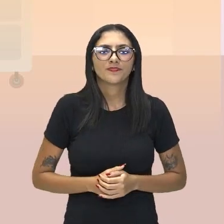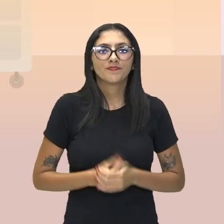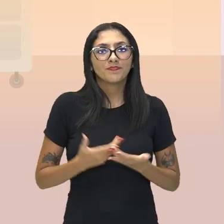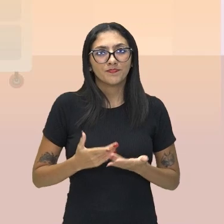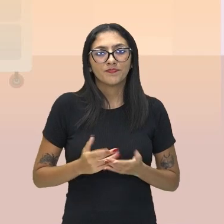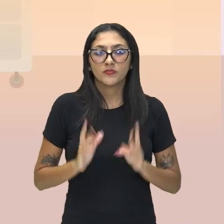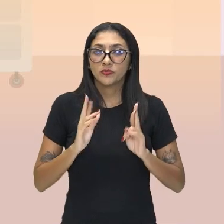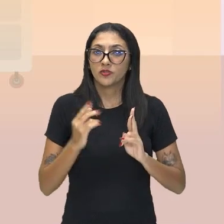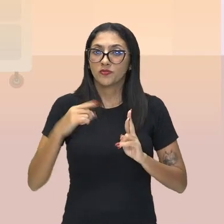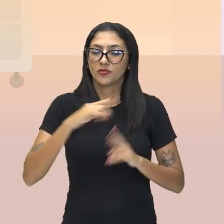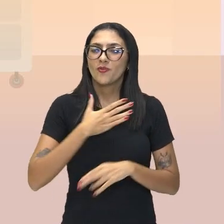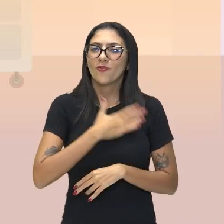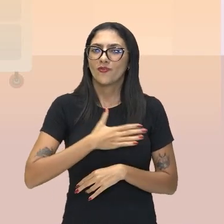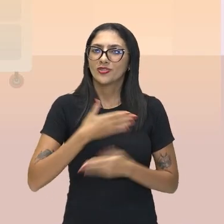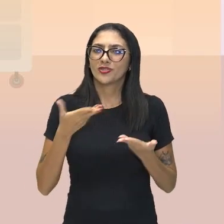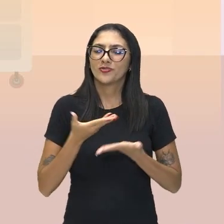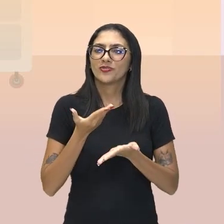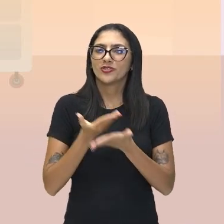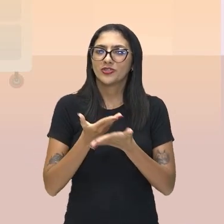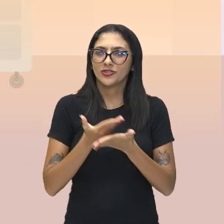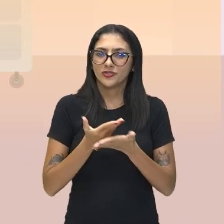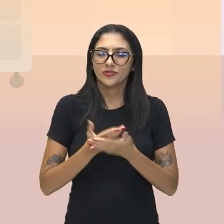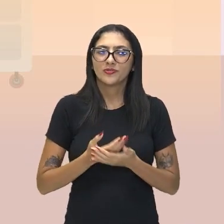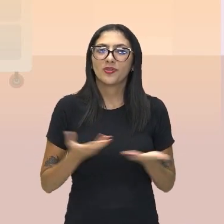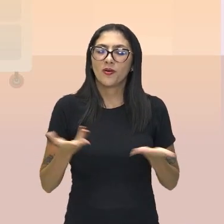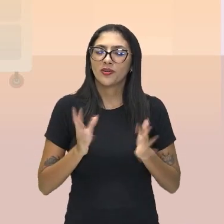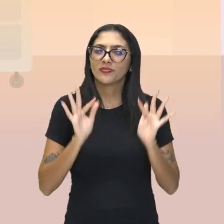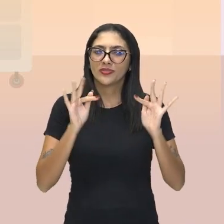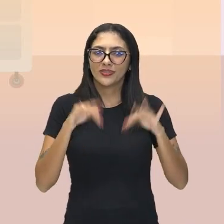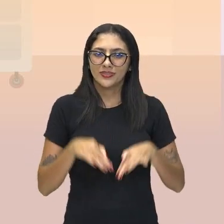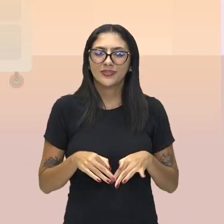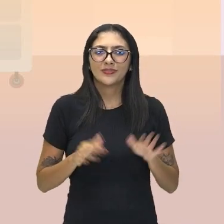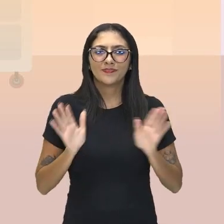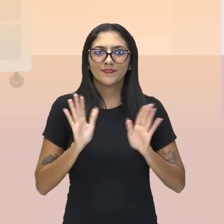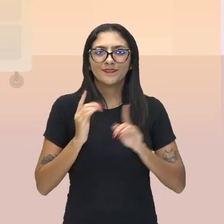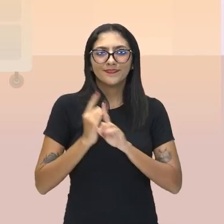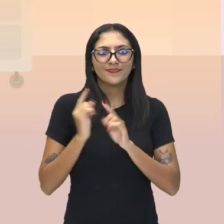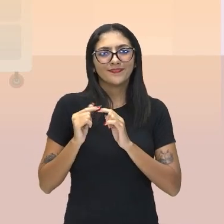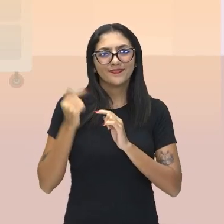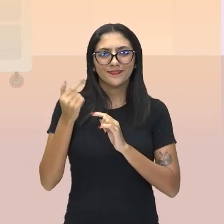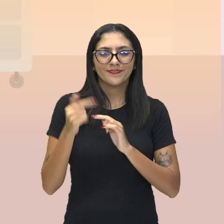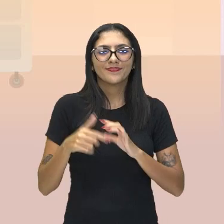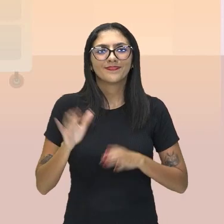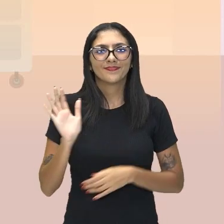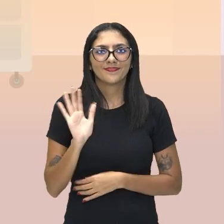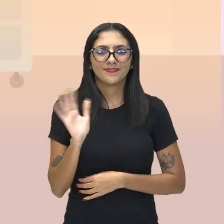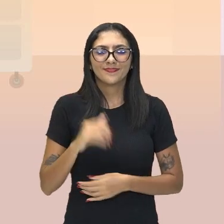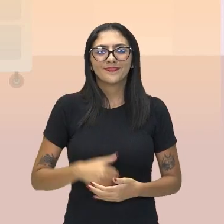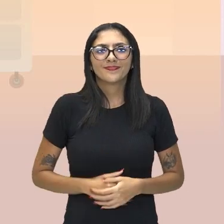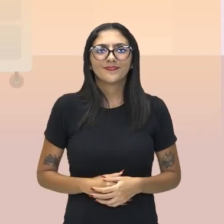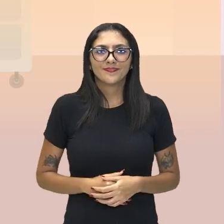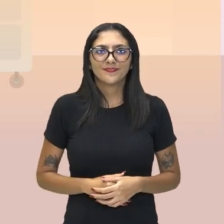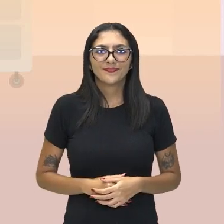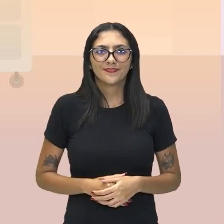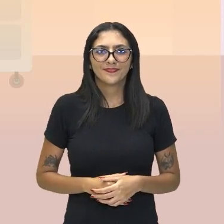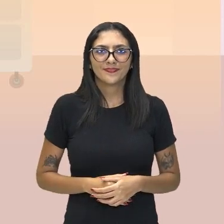espero que vocês tenham gostado da nossa aula. Eu vou ficando por aqui, a gente volta numa próxima oportunidade. Tchau, tchau.